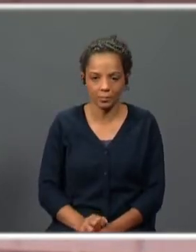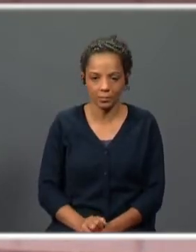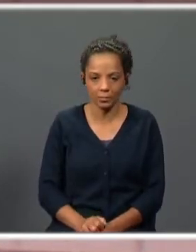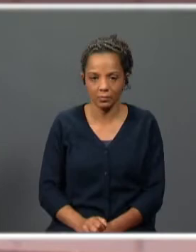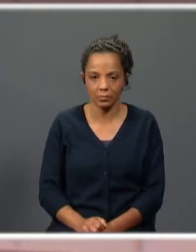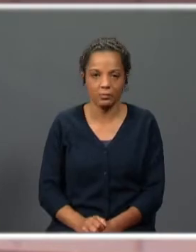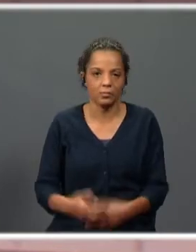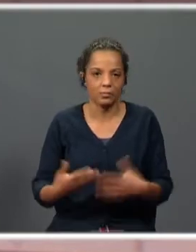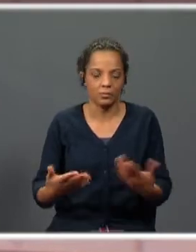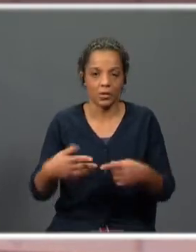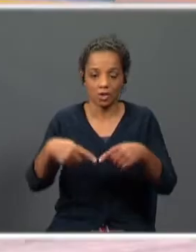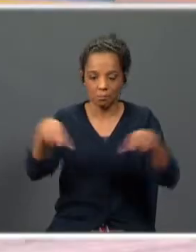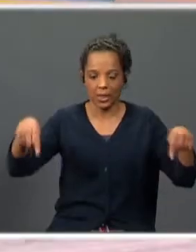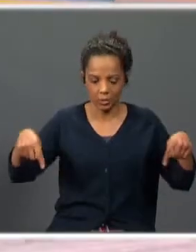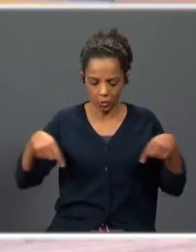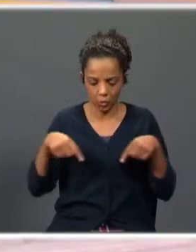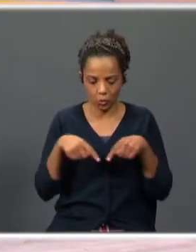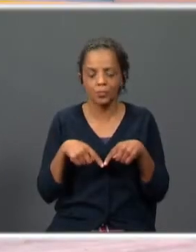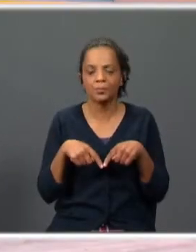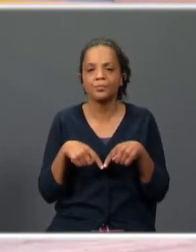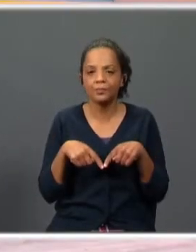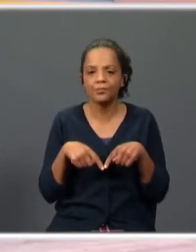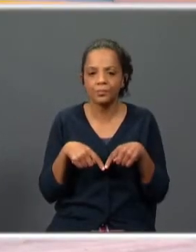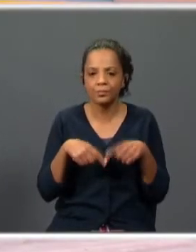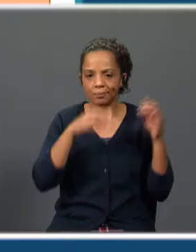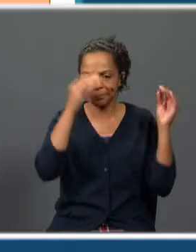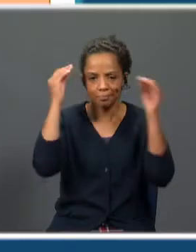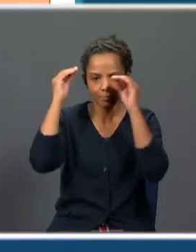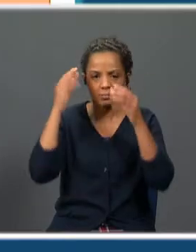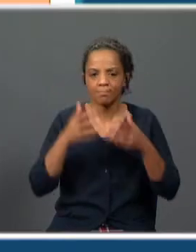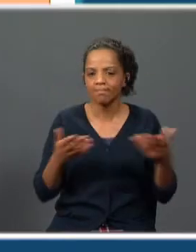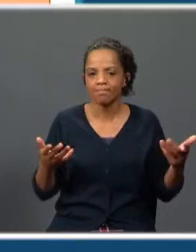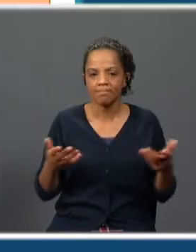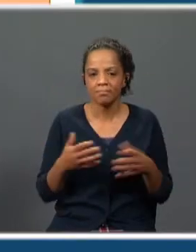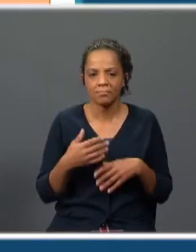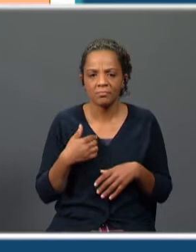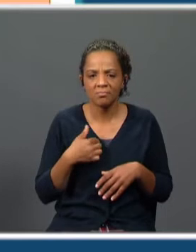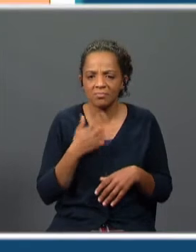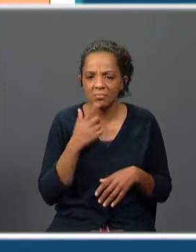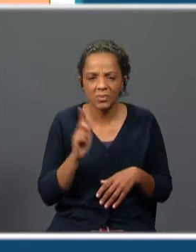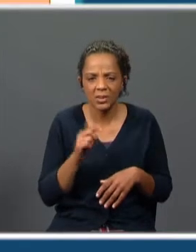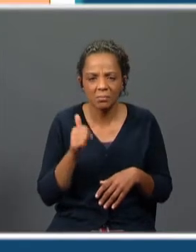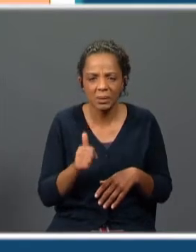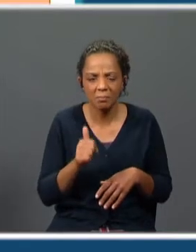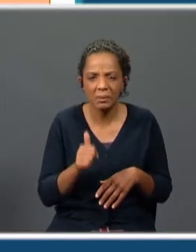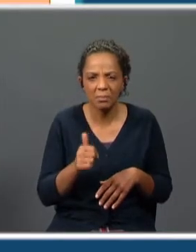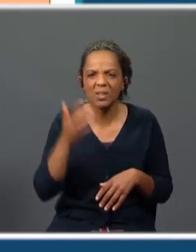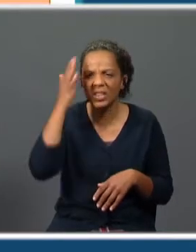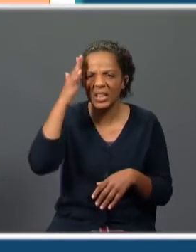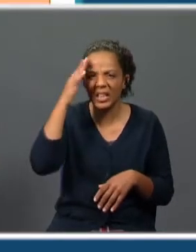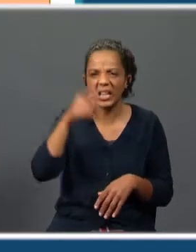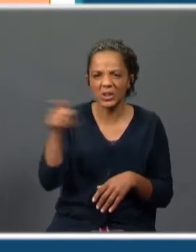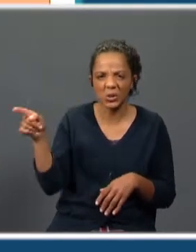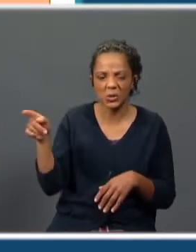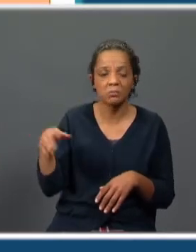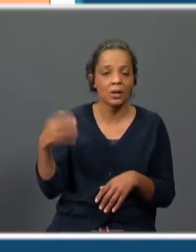local, espaço, estão estas personagens? Eu não consigo perceber muito bem qual é a vossa ideia. Sim, será